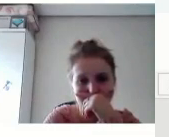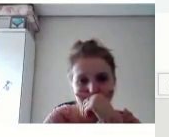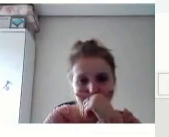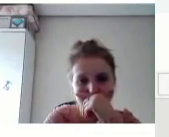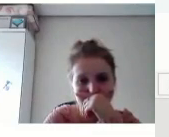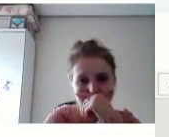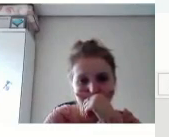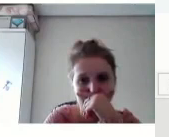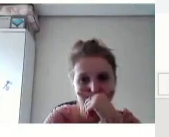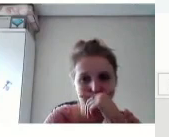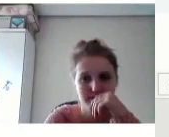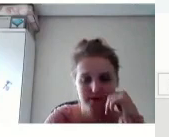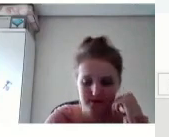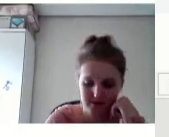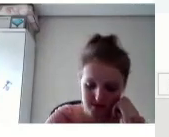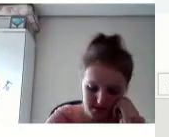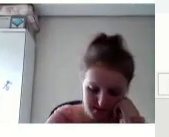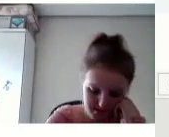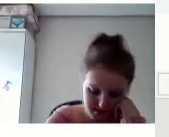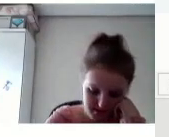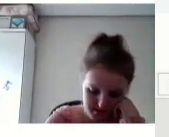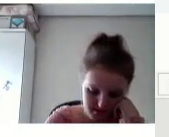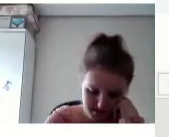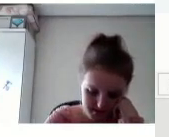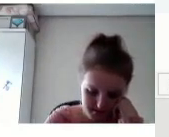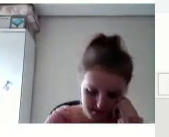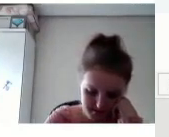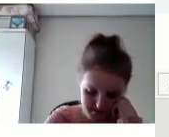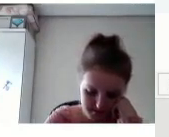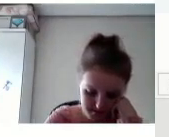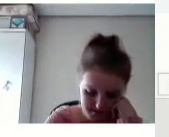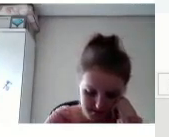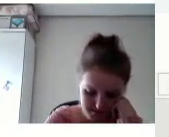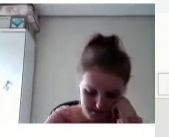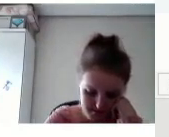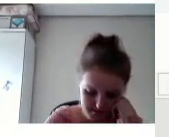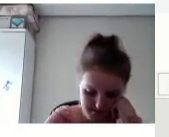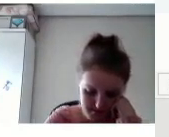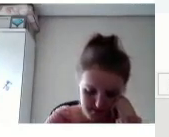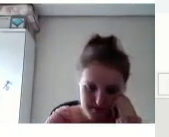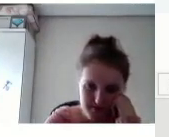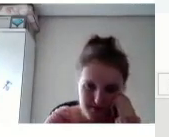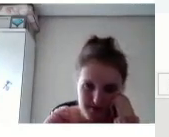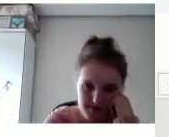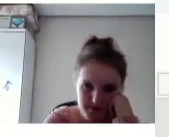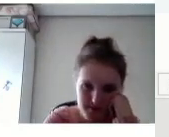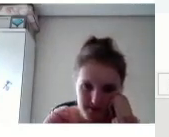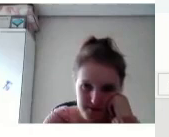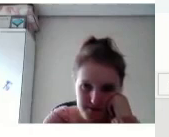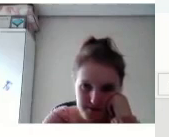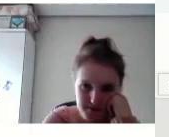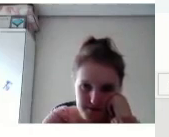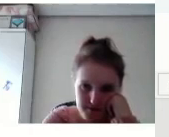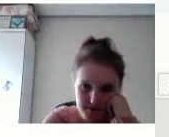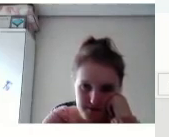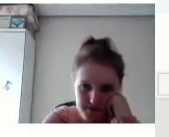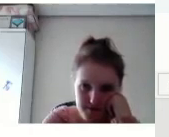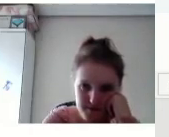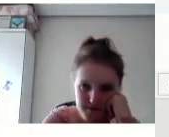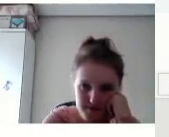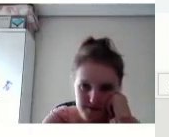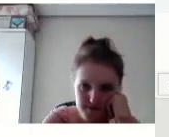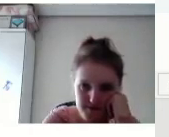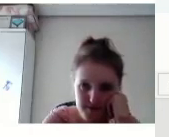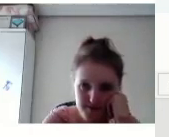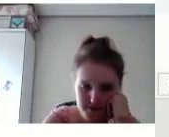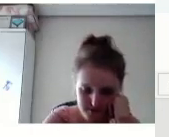de Euler-Lagrange, onde o J vai de 1 até 2, né? Onde o J igual a 1 é para o campo psi e o J igual a 2 é para o campo psi